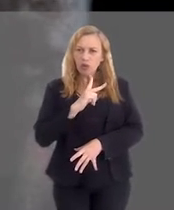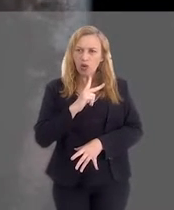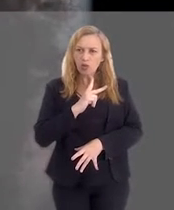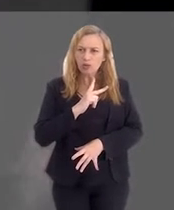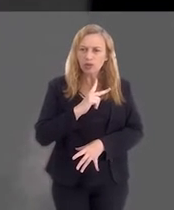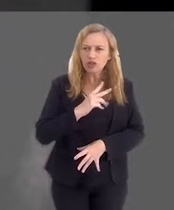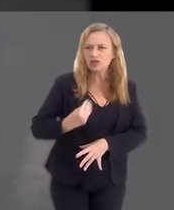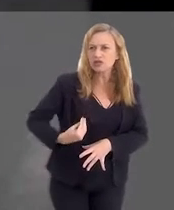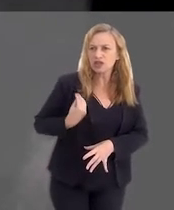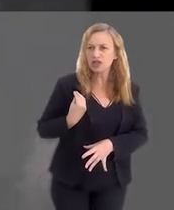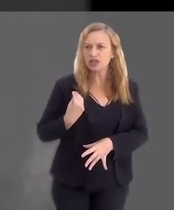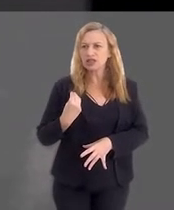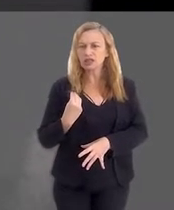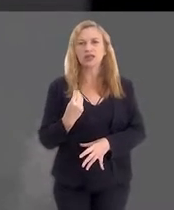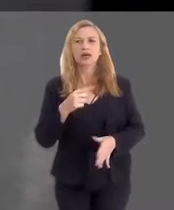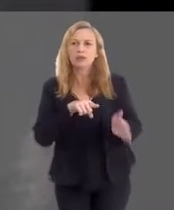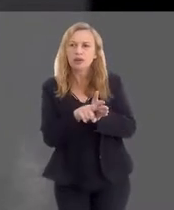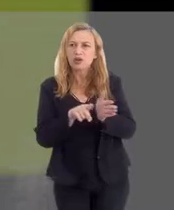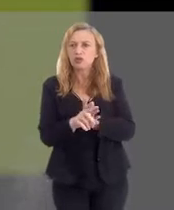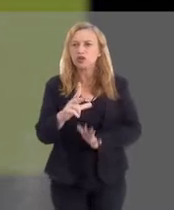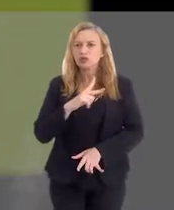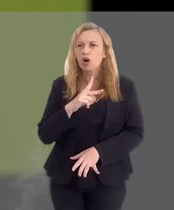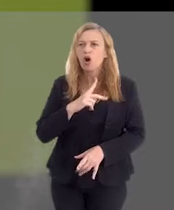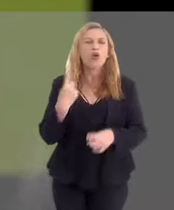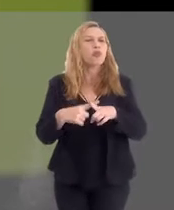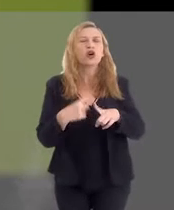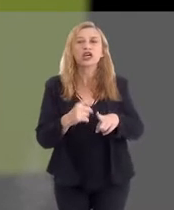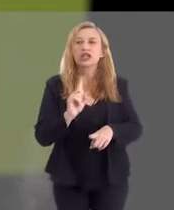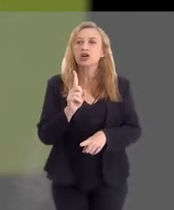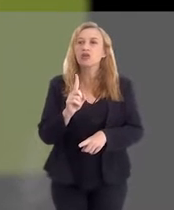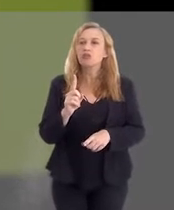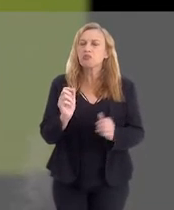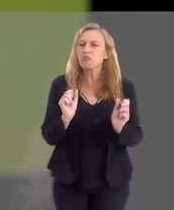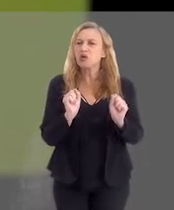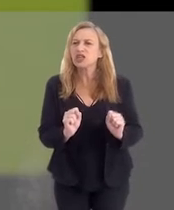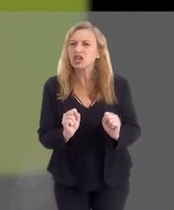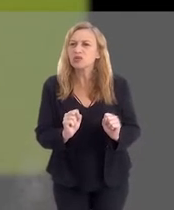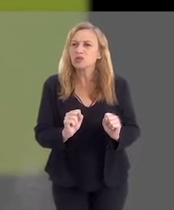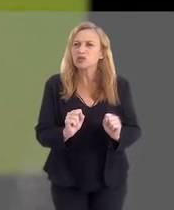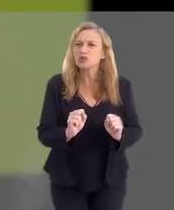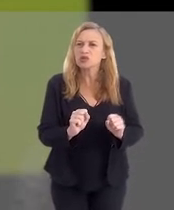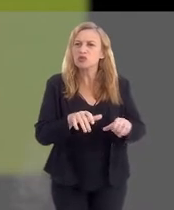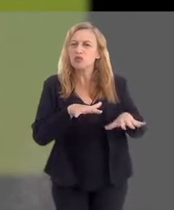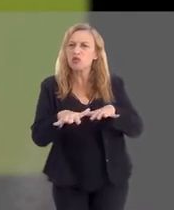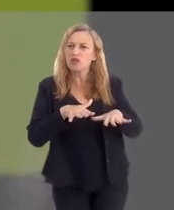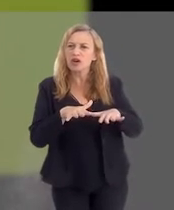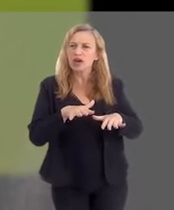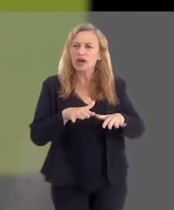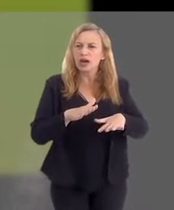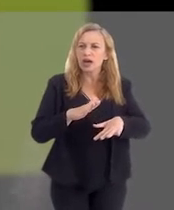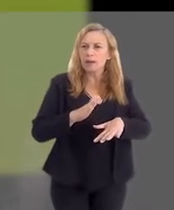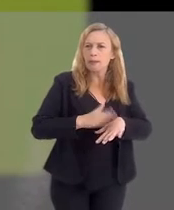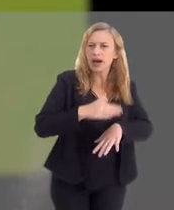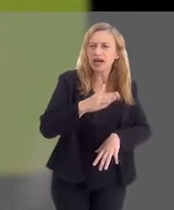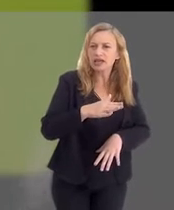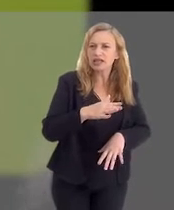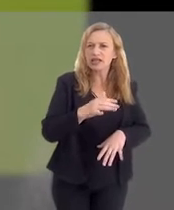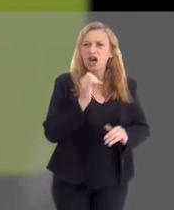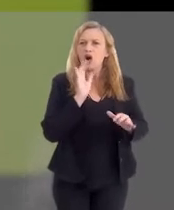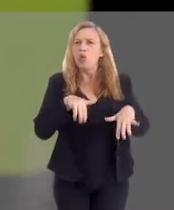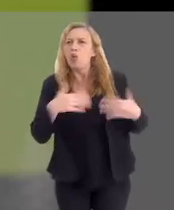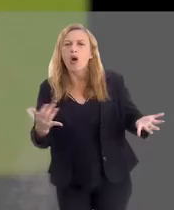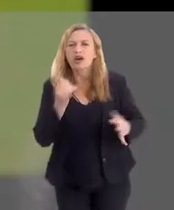próprios ciclos, nossas próprias perguntas. Por que não podemos ser prósperos? Por que não podemos nos mover para além da dor?